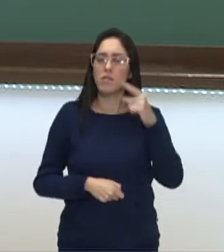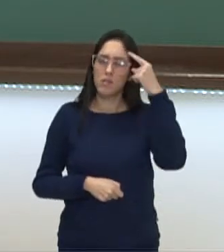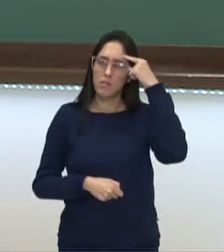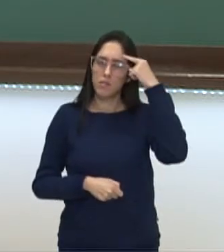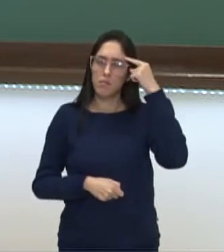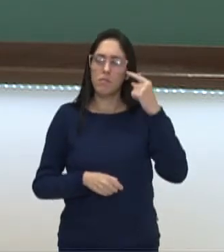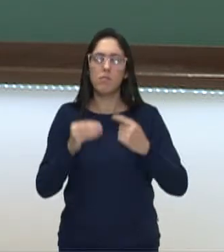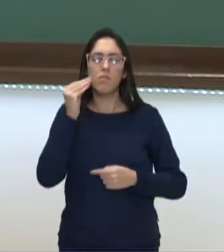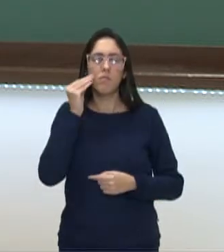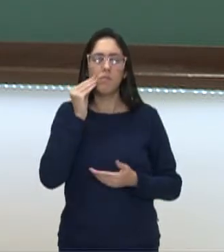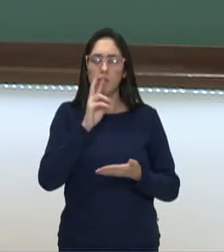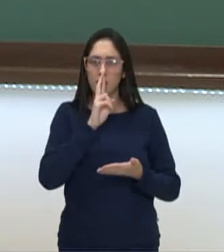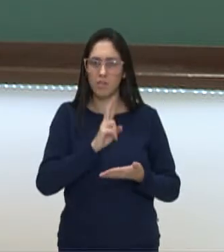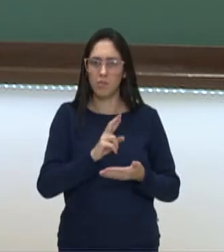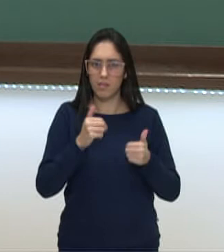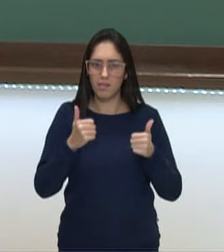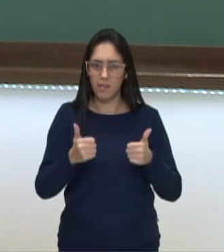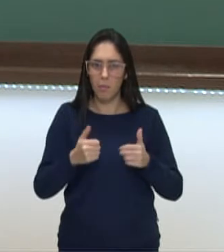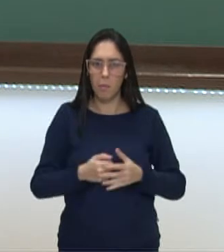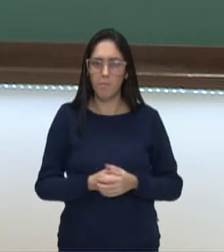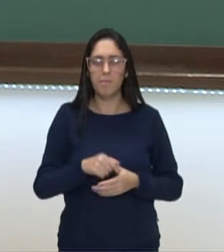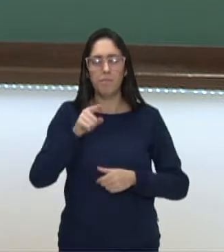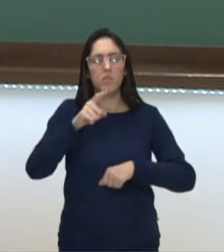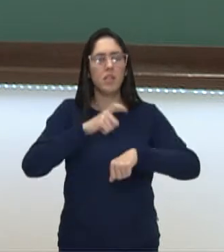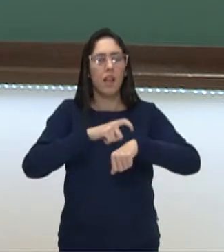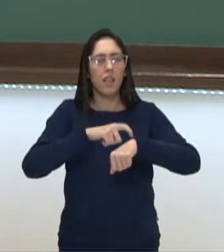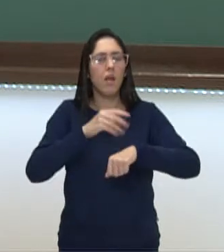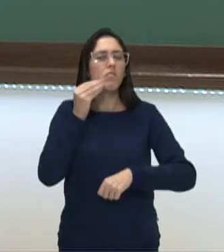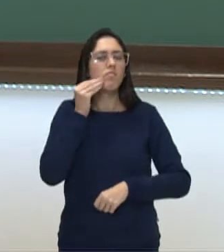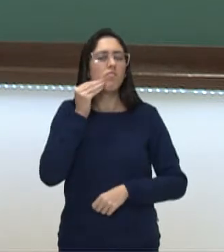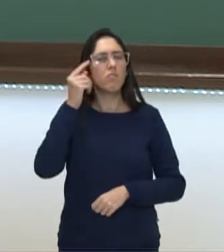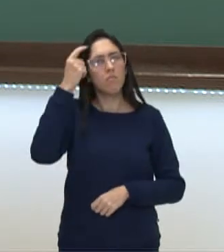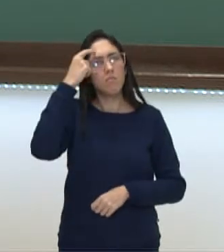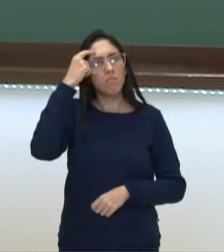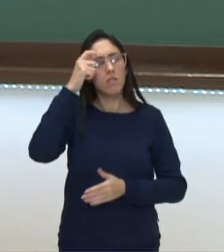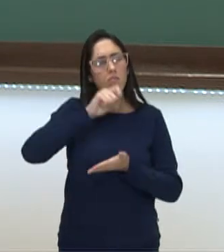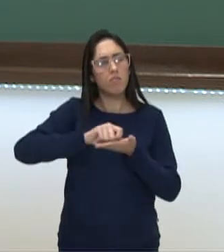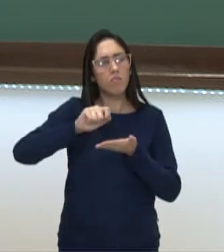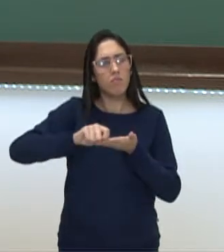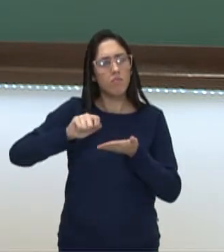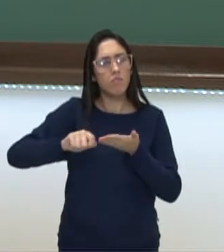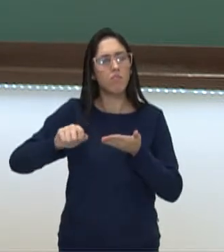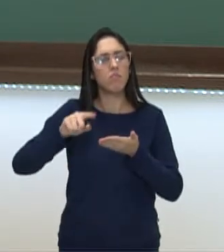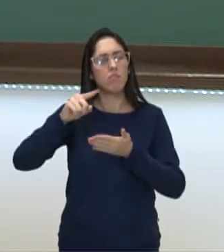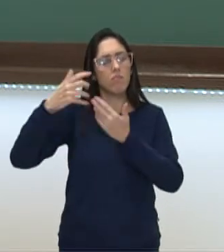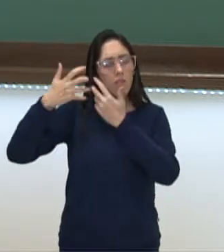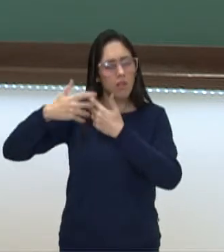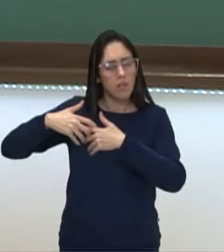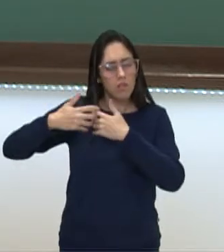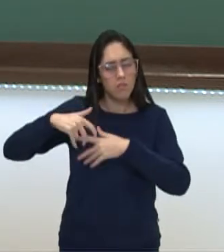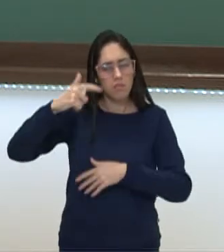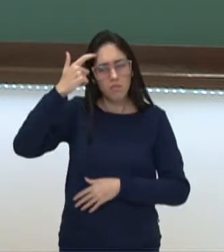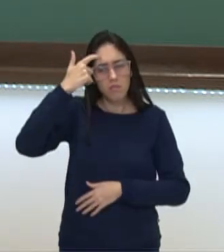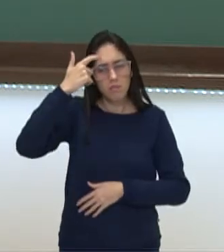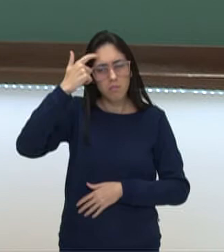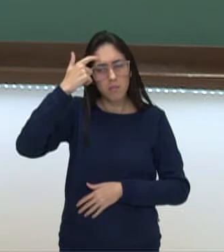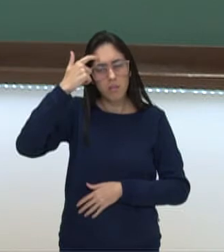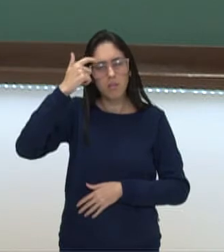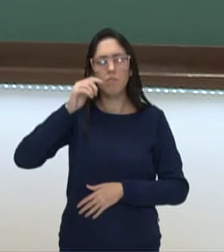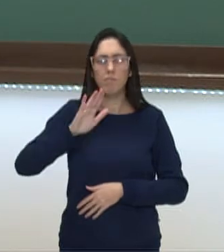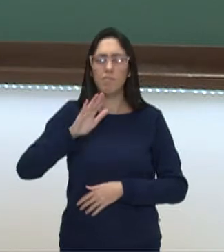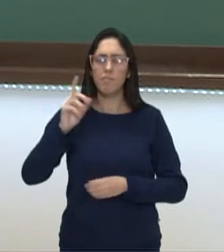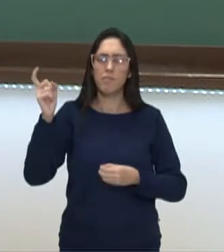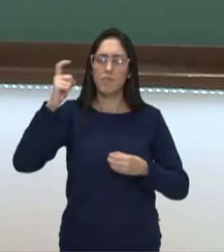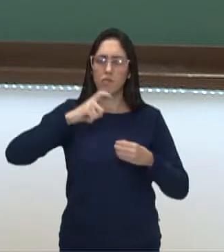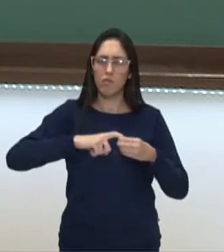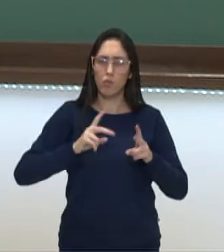ocorrer aqui nesse contexto, tá? Vou dar um tempo para vocês pensarem aí, analisarem, refletirem e retornamos aí